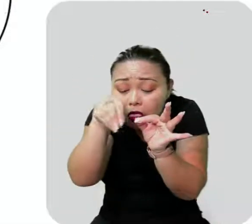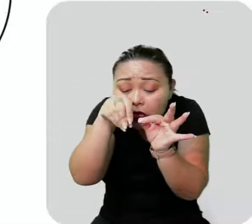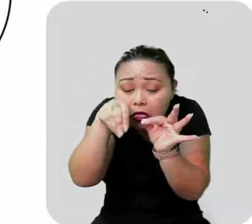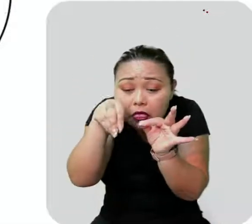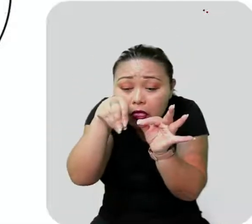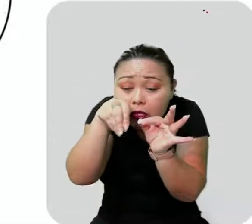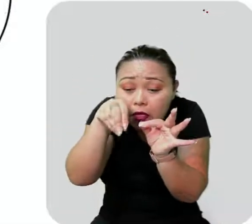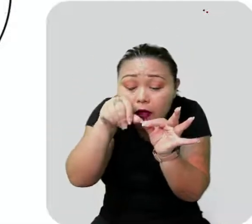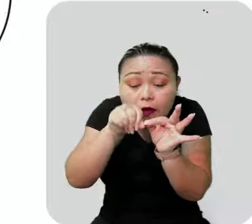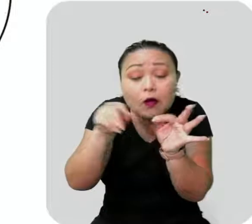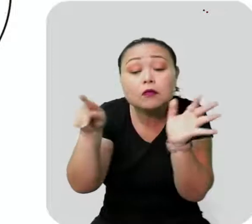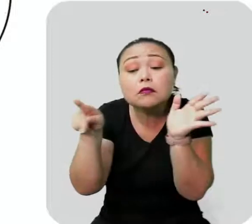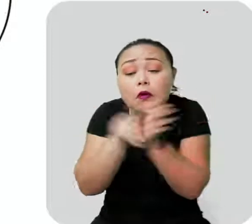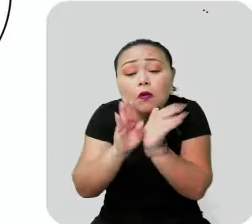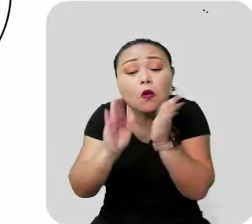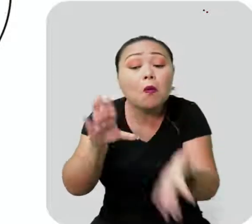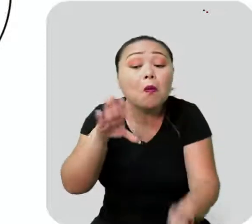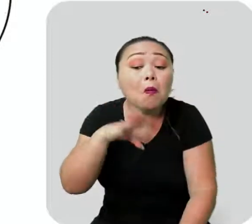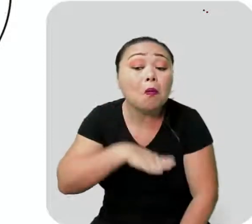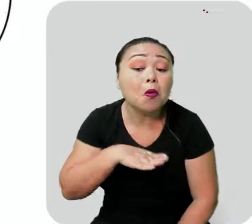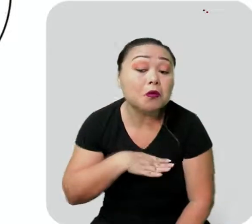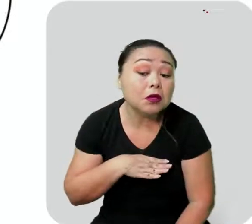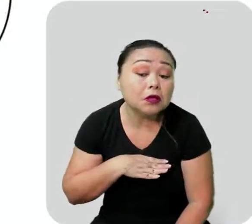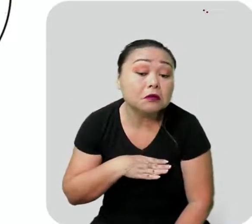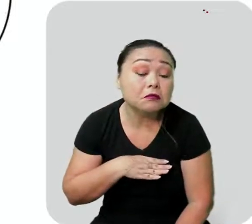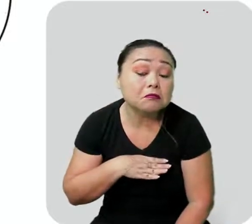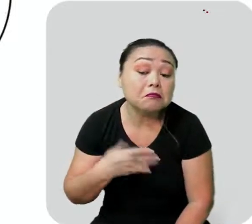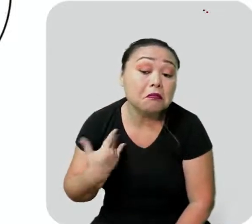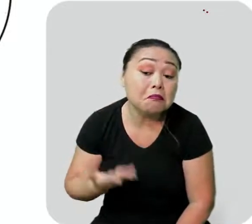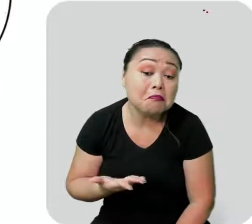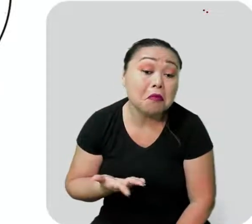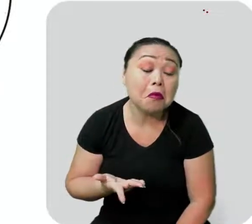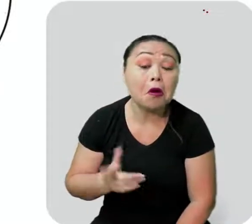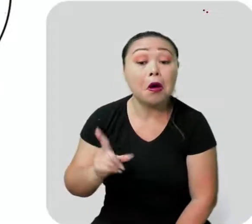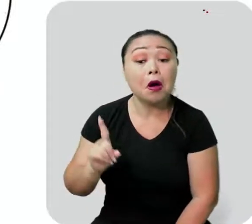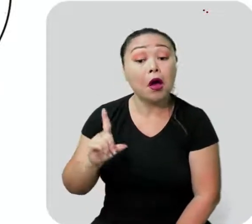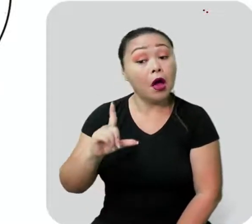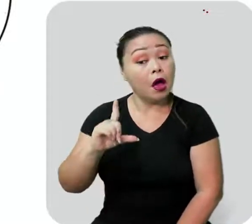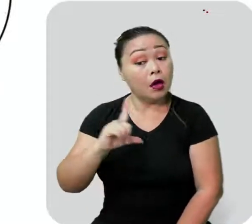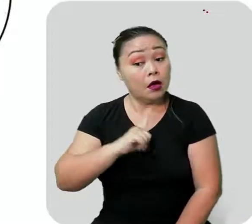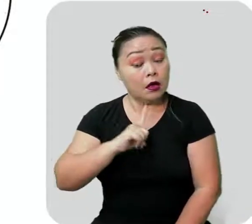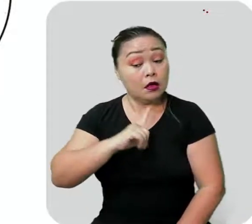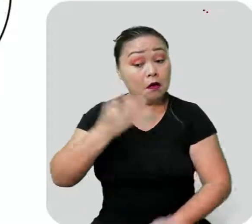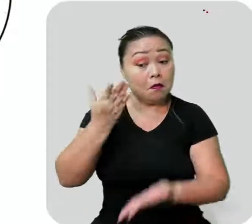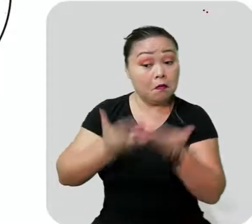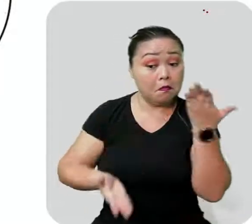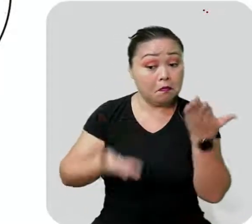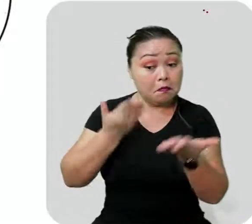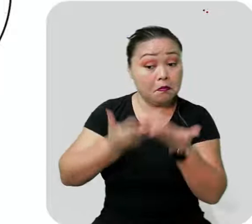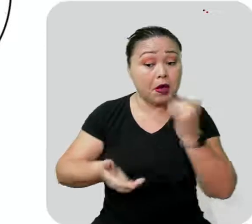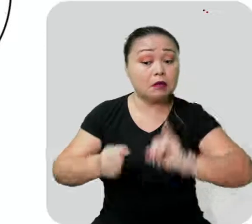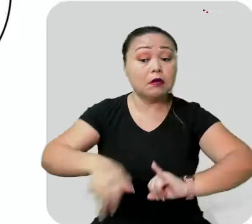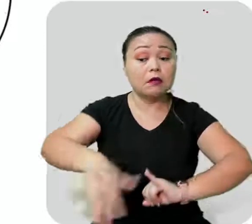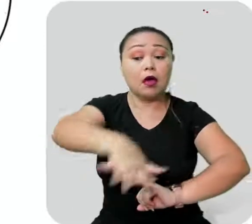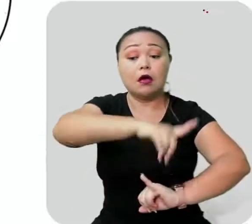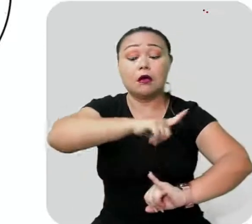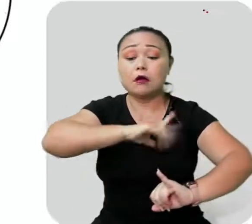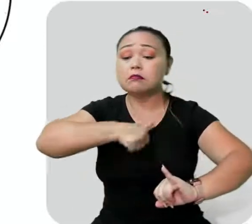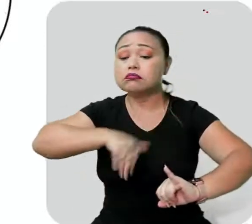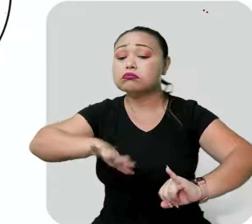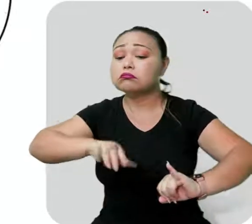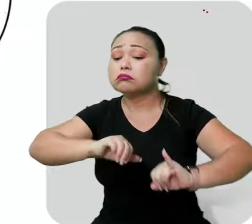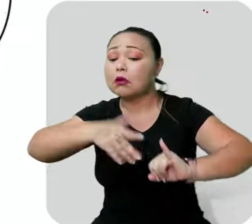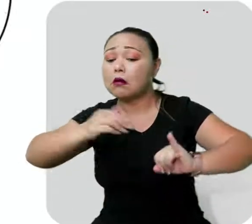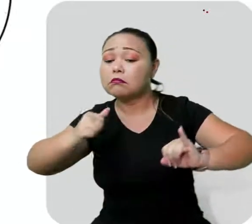aqui ó pertencente aos portugueses é só que tem medo em perder algumas visto no Atlântico